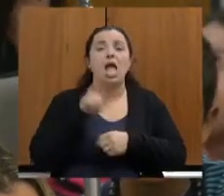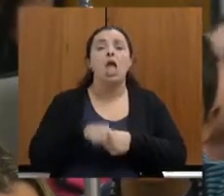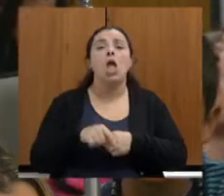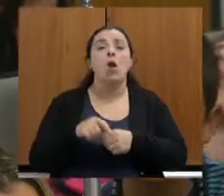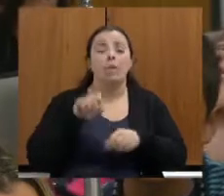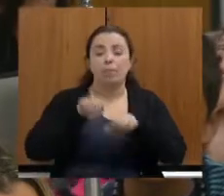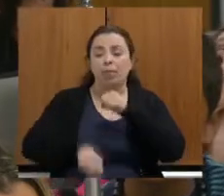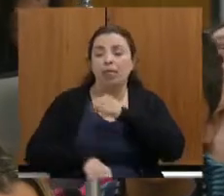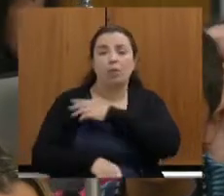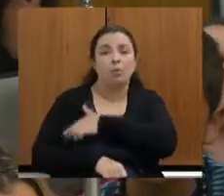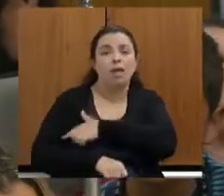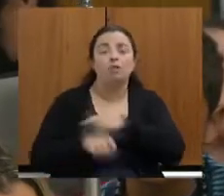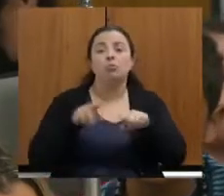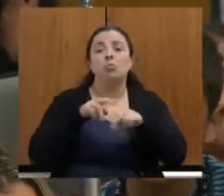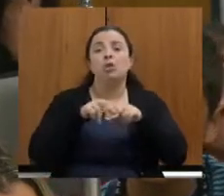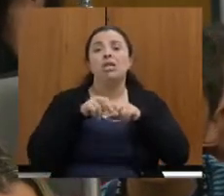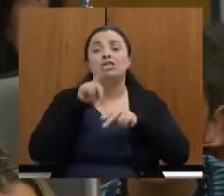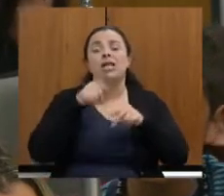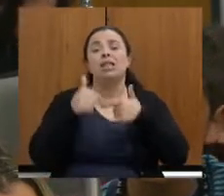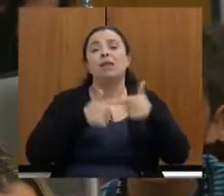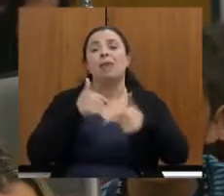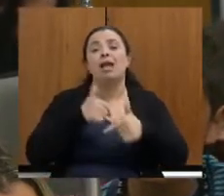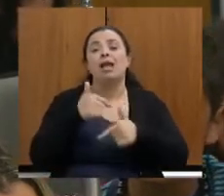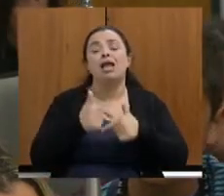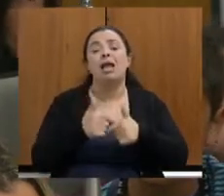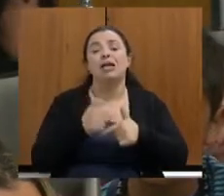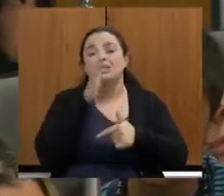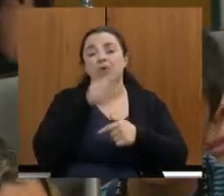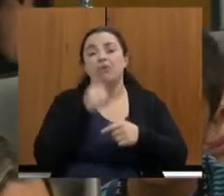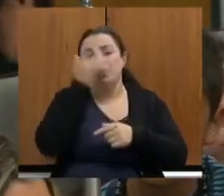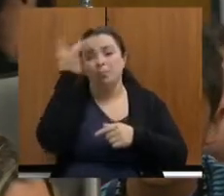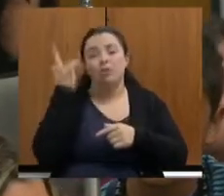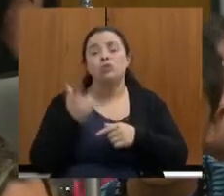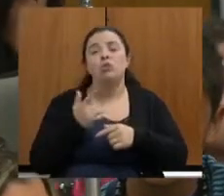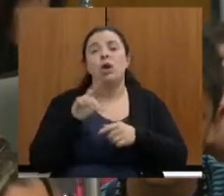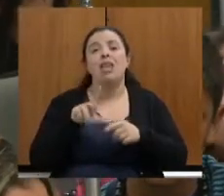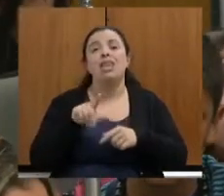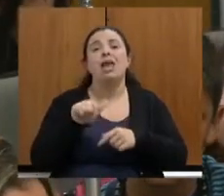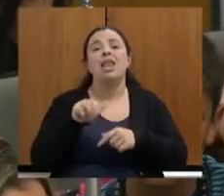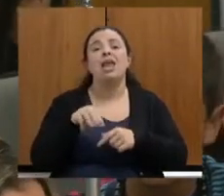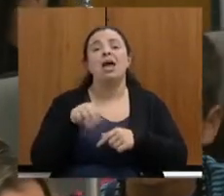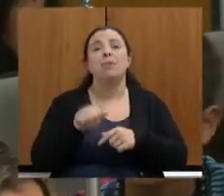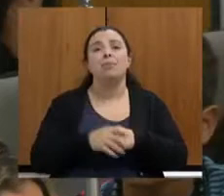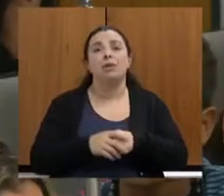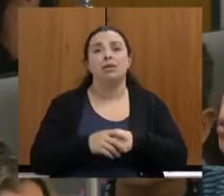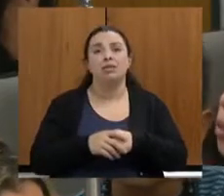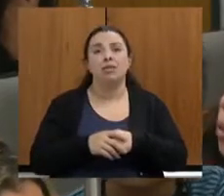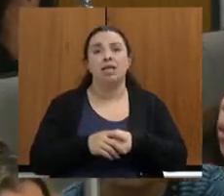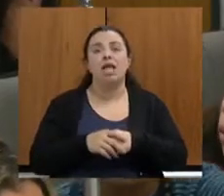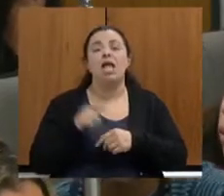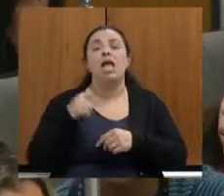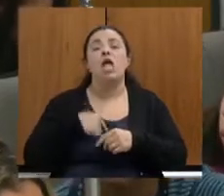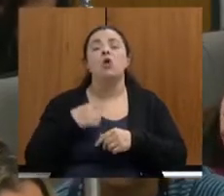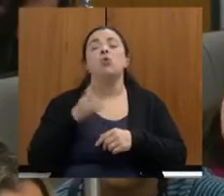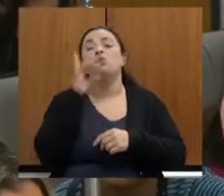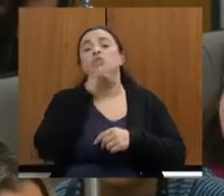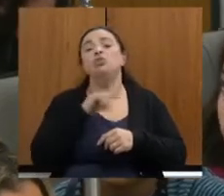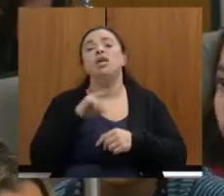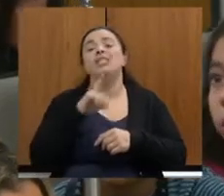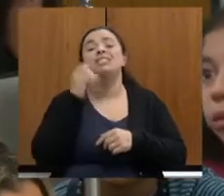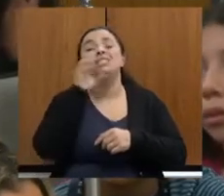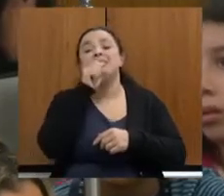perguntar quem vai morrer do Rio Doce hoje eu sou o primeiro ou Morrer que desceu no dia de sábado lá tá com ele de prova